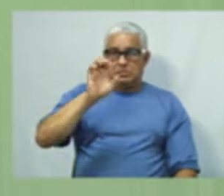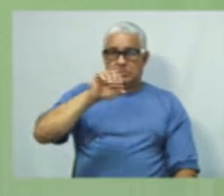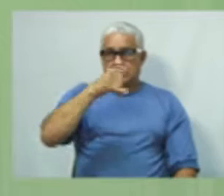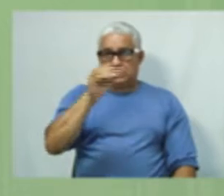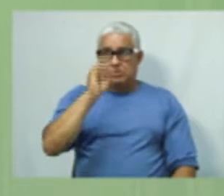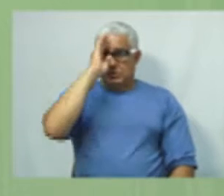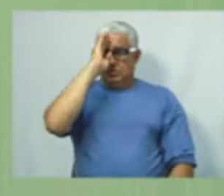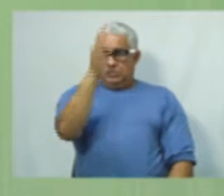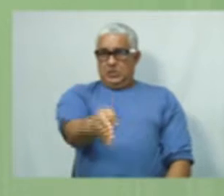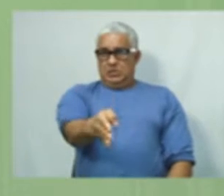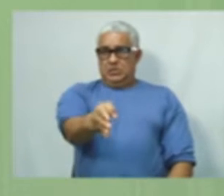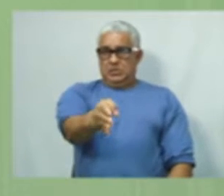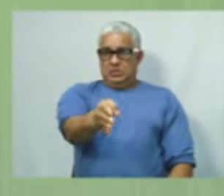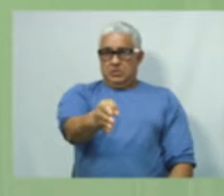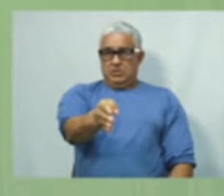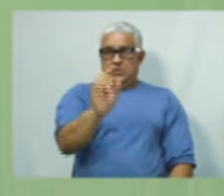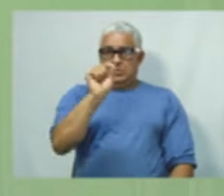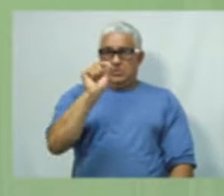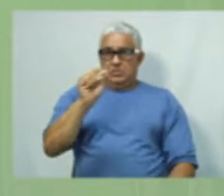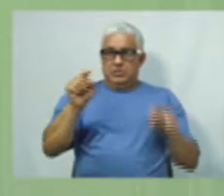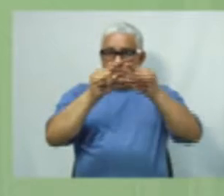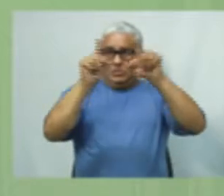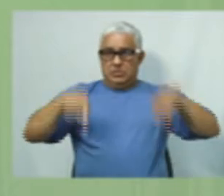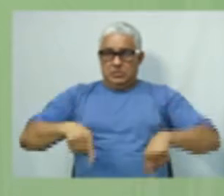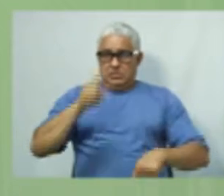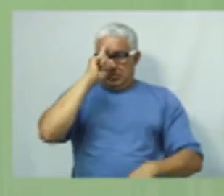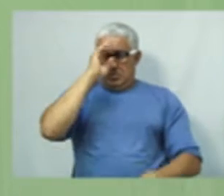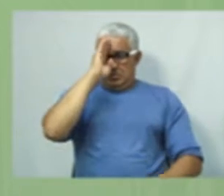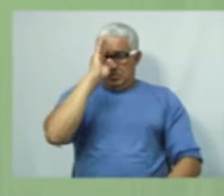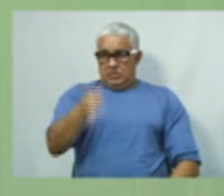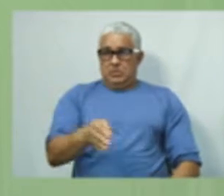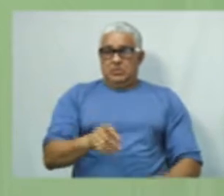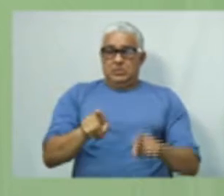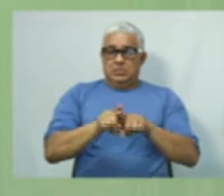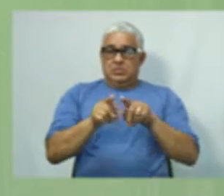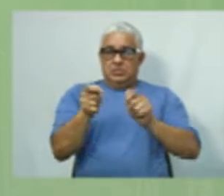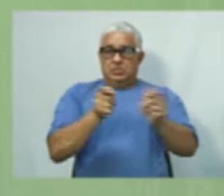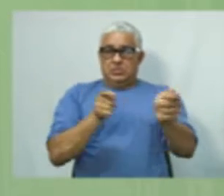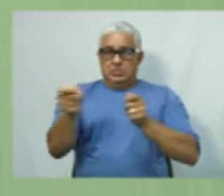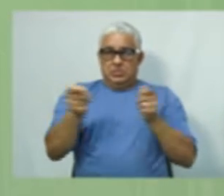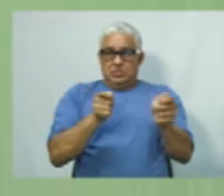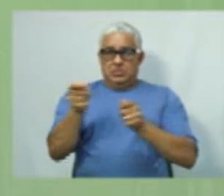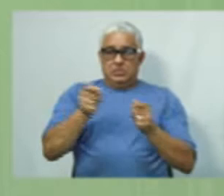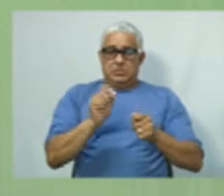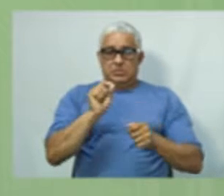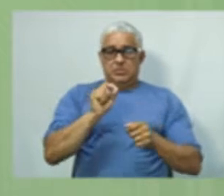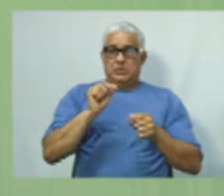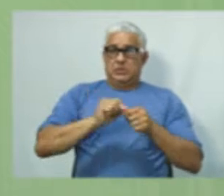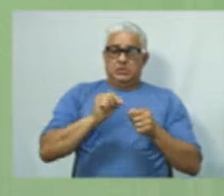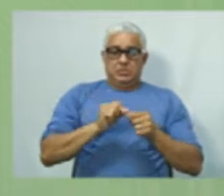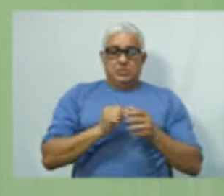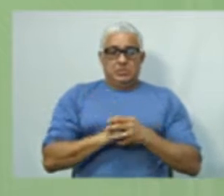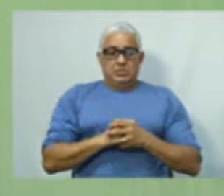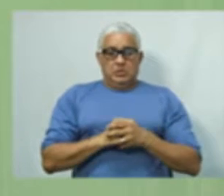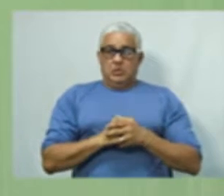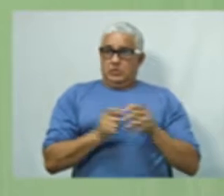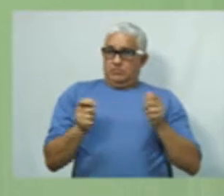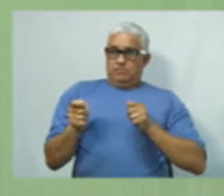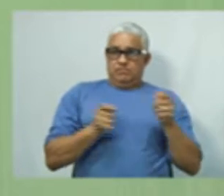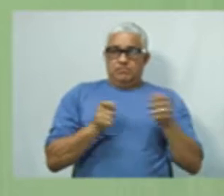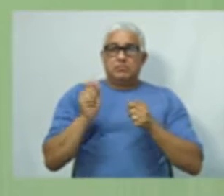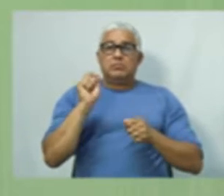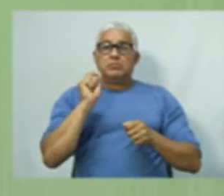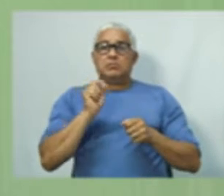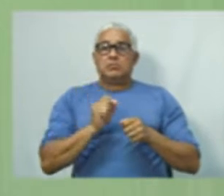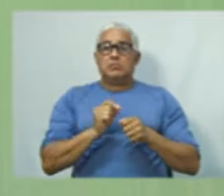direcionar mesmo, direcionar os funcionários, os encarregados. E o controle é a execução, né? Controlar o que está